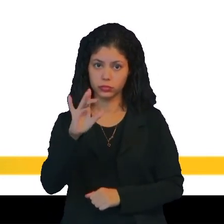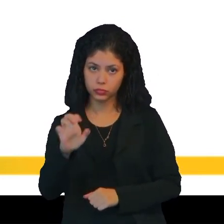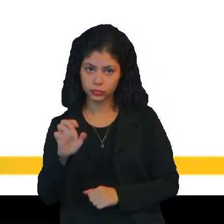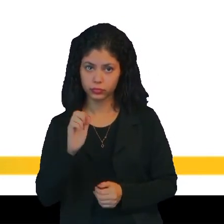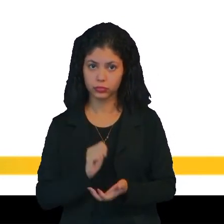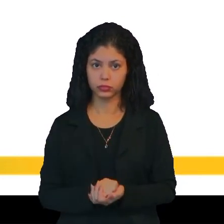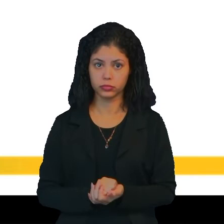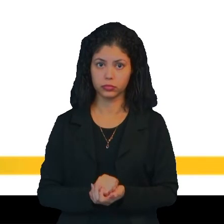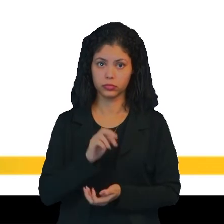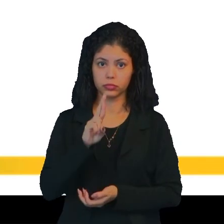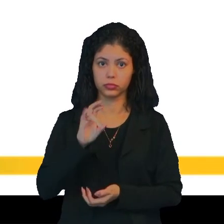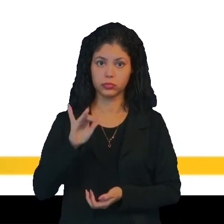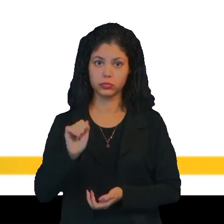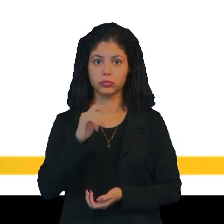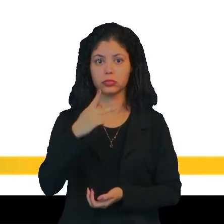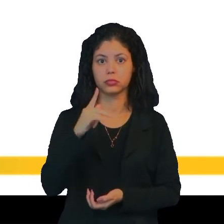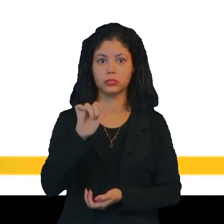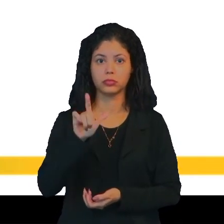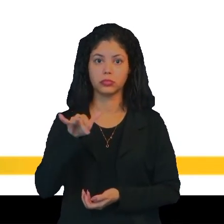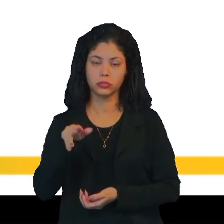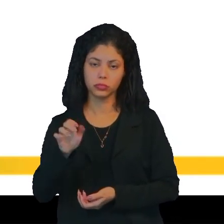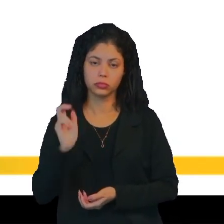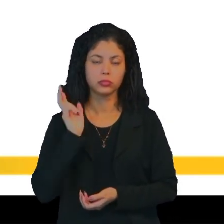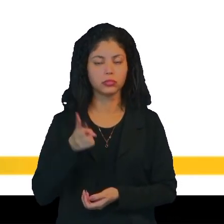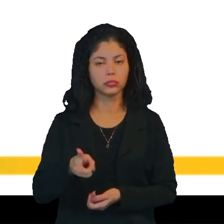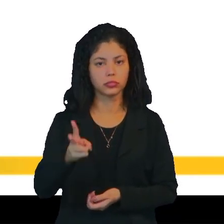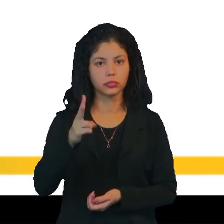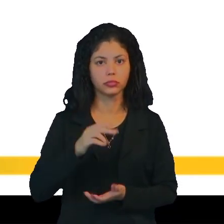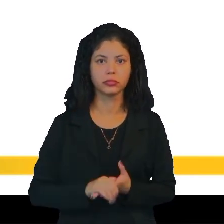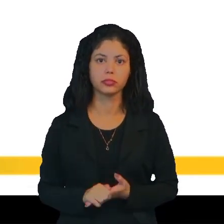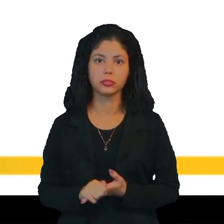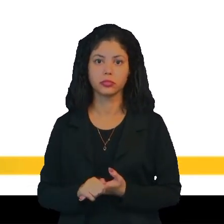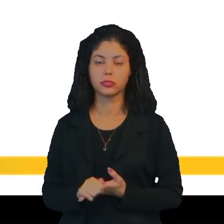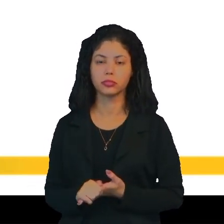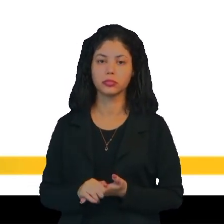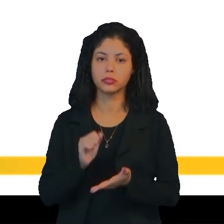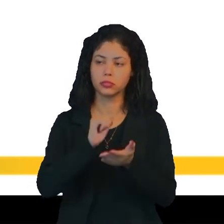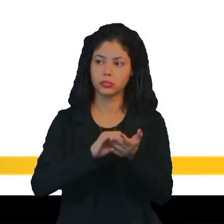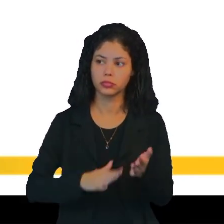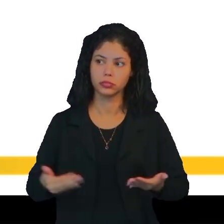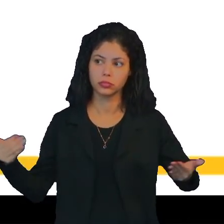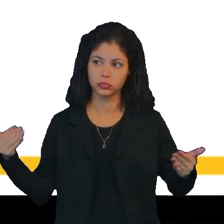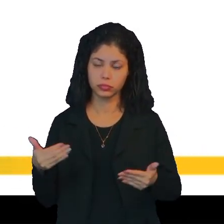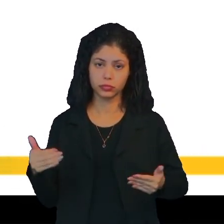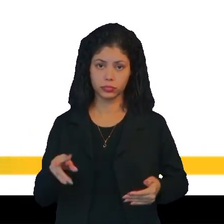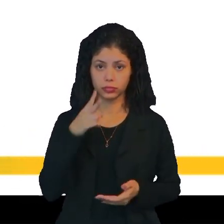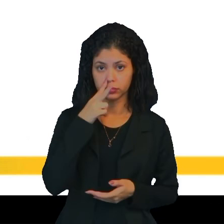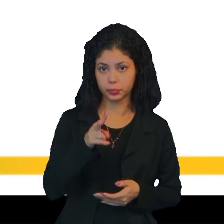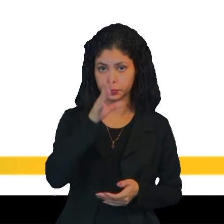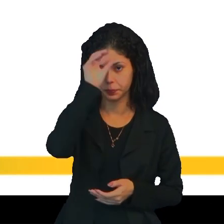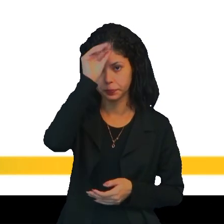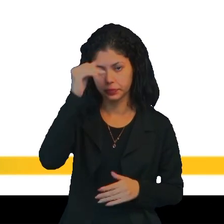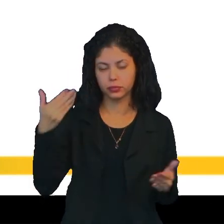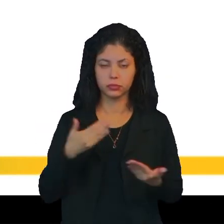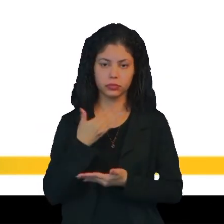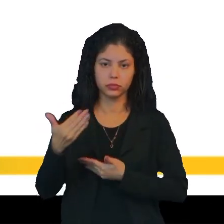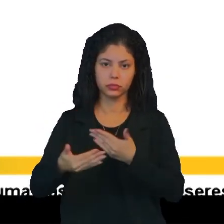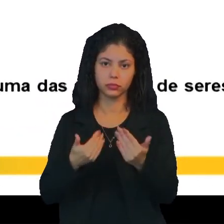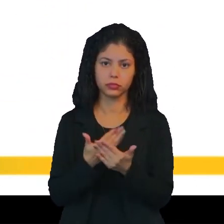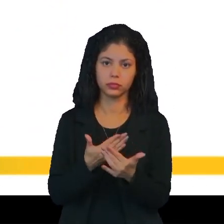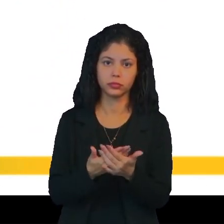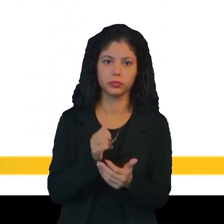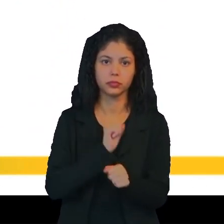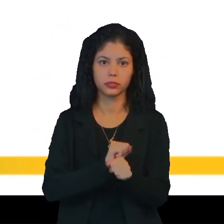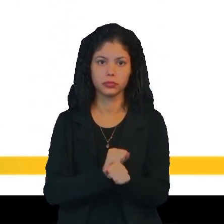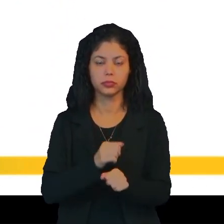as famílias, por exemplo, rosácea, palmácea, e assim vai. Vamos para o exercício, vamos ver o que a gente aprendeu durante essa aula.